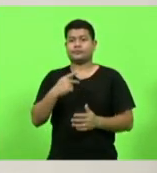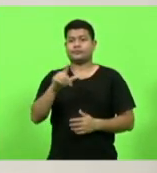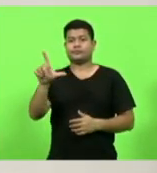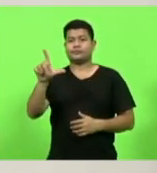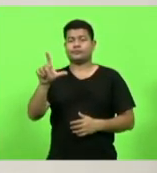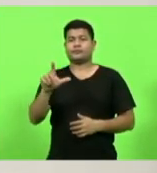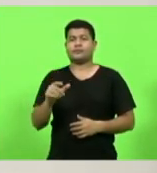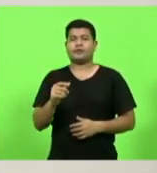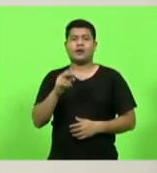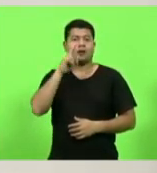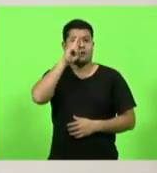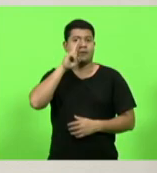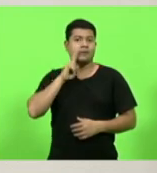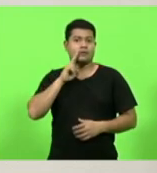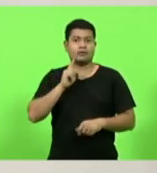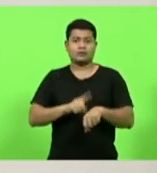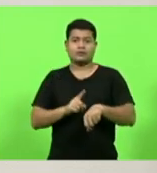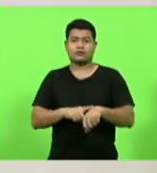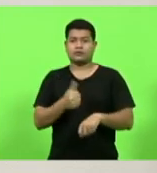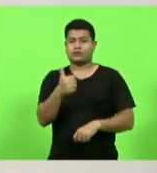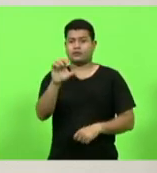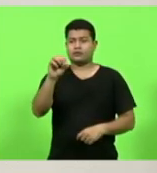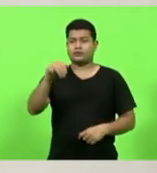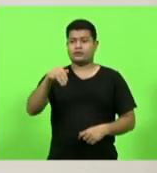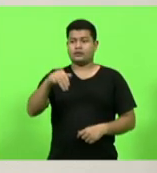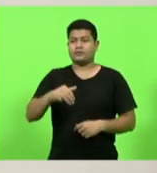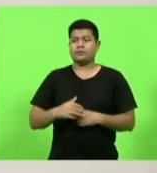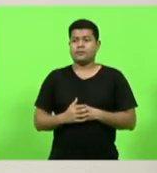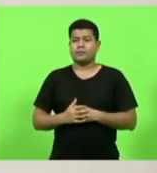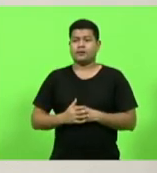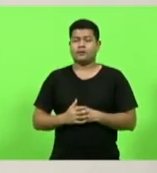Vossa Excelência tem 10 minutos, deputado.